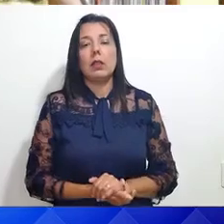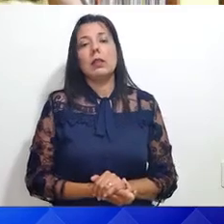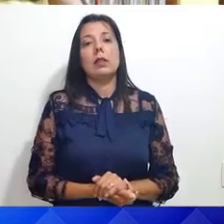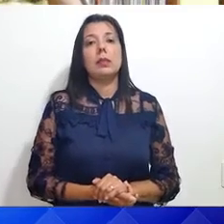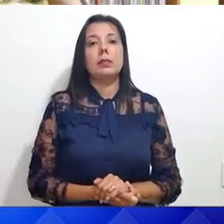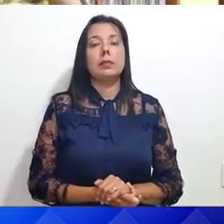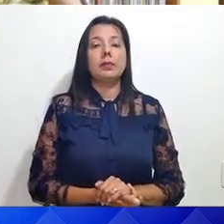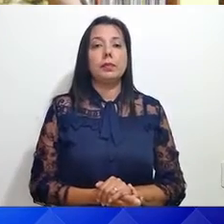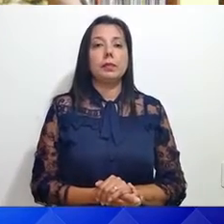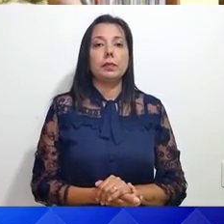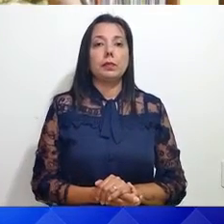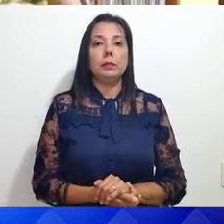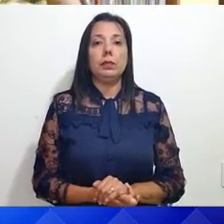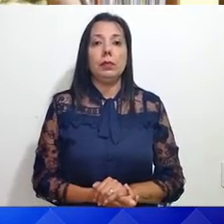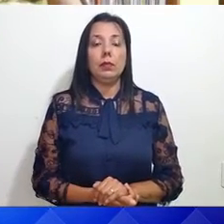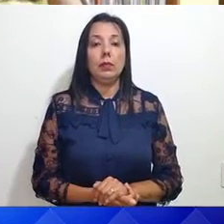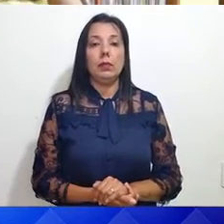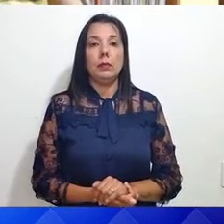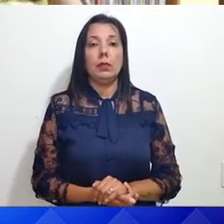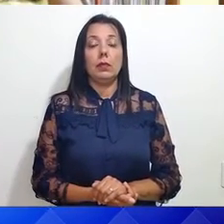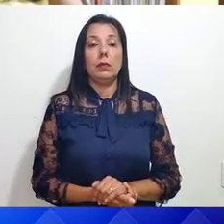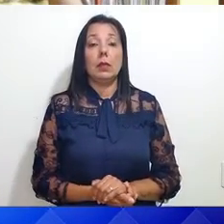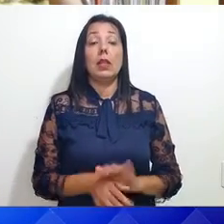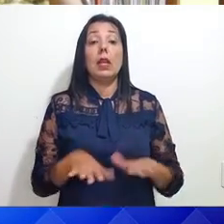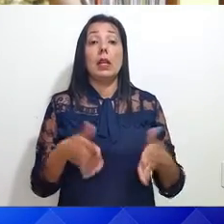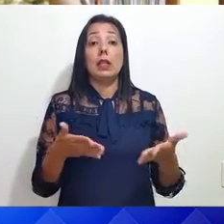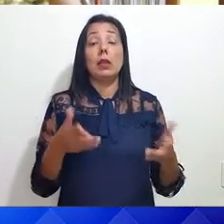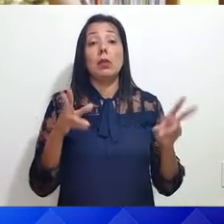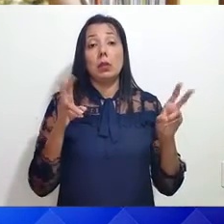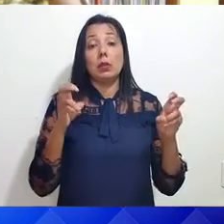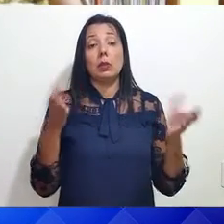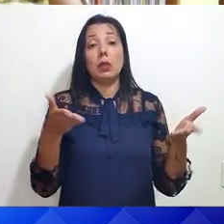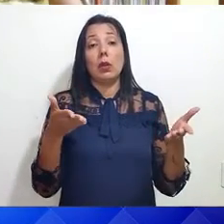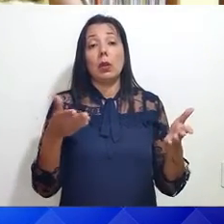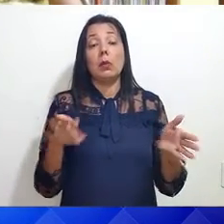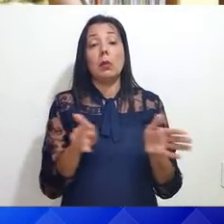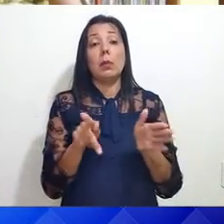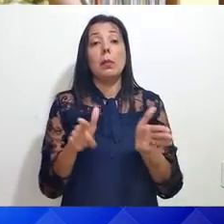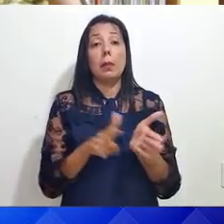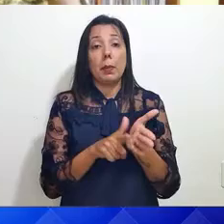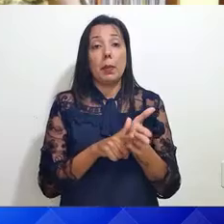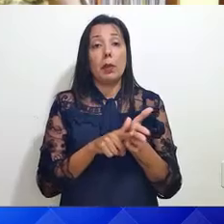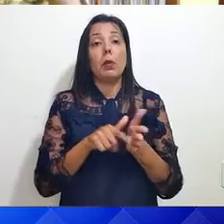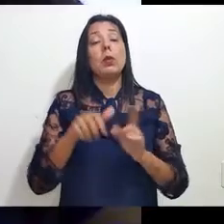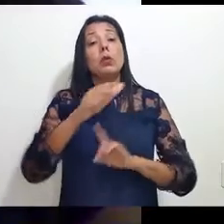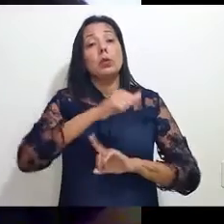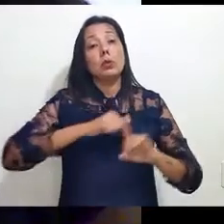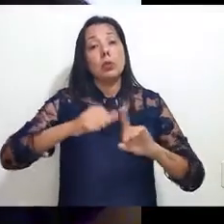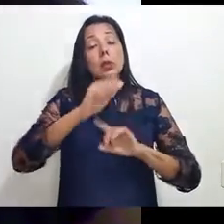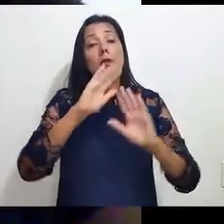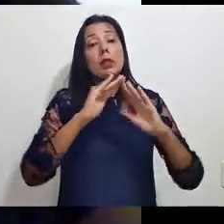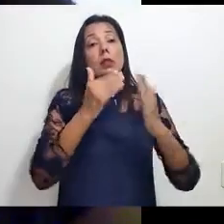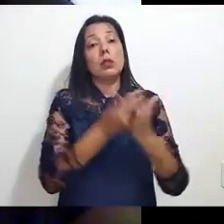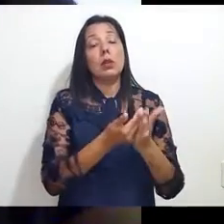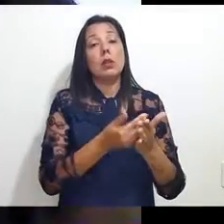vida e para a proteção da infância e da adolescência esse aspecto